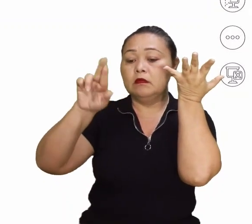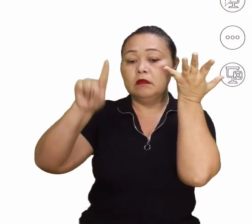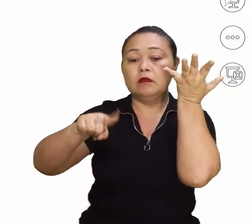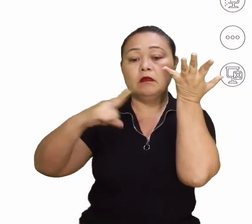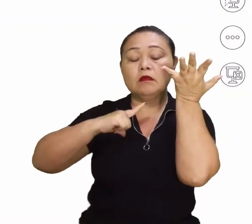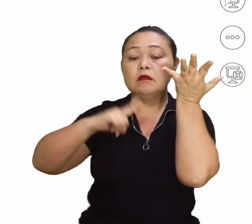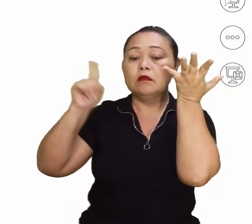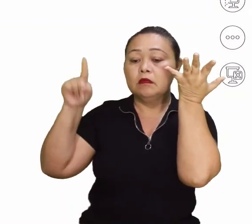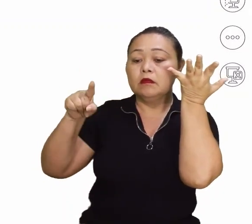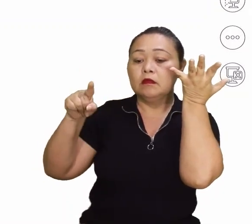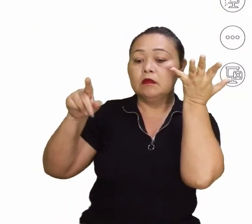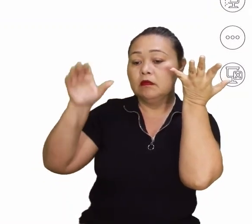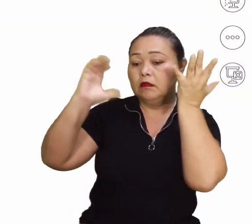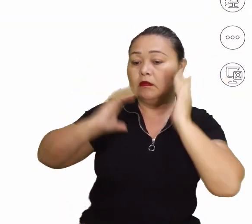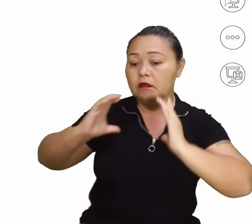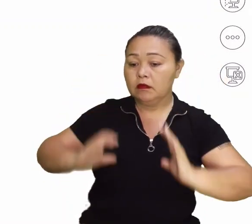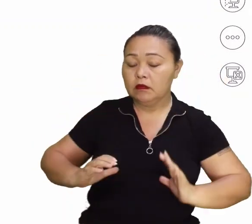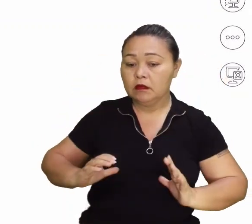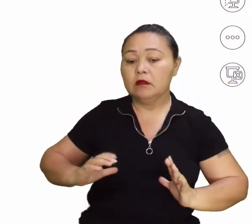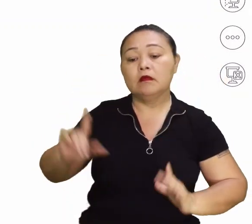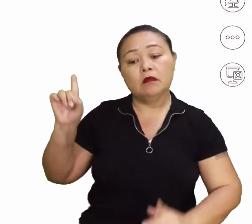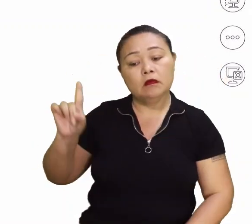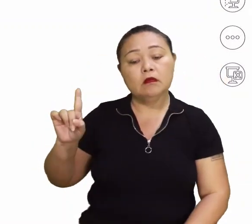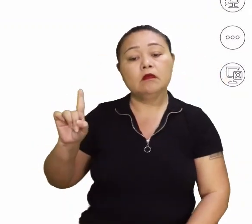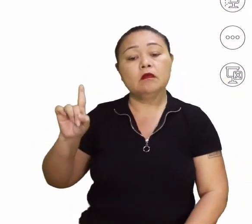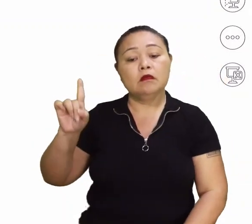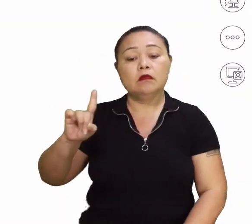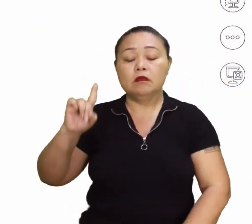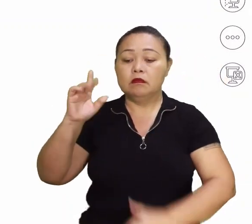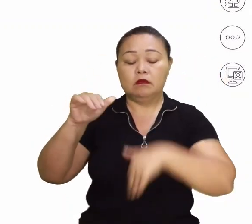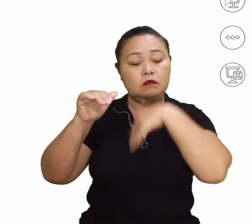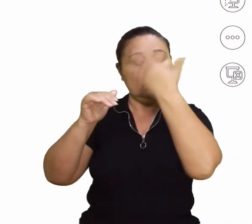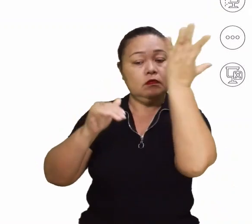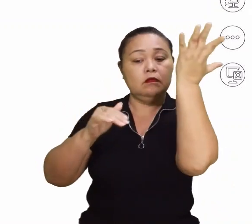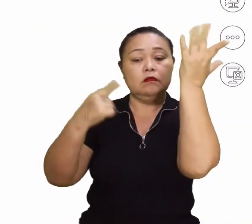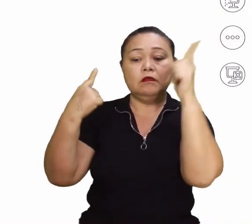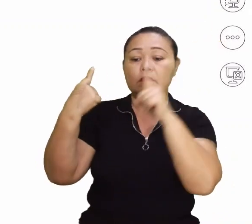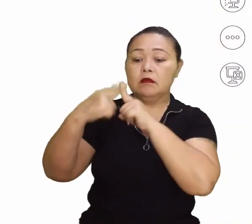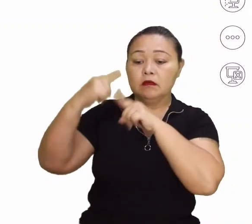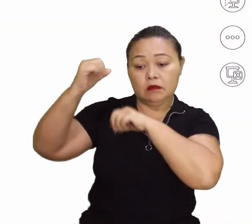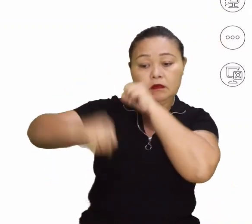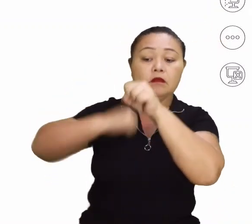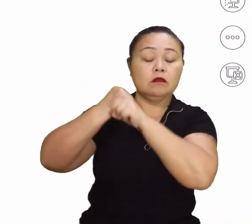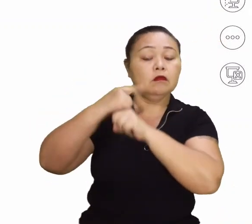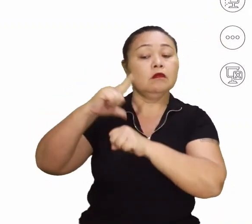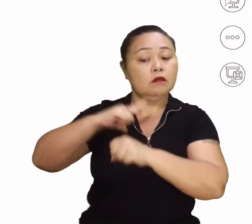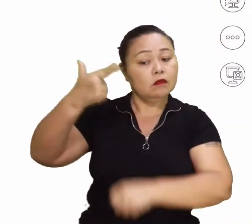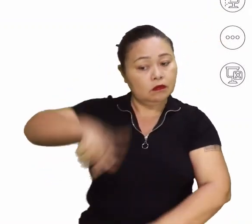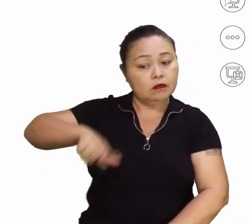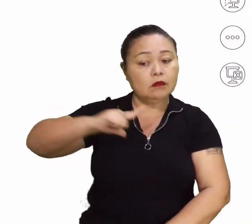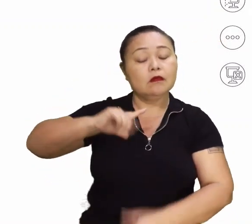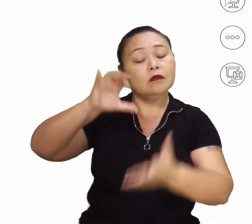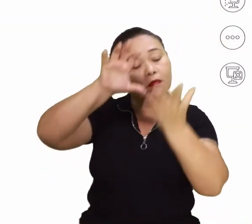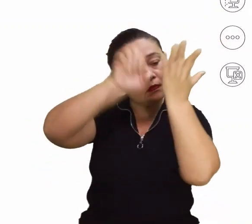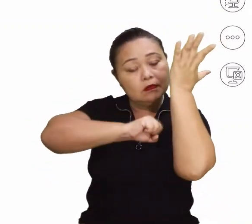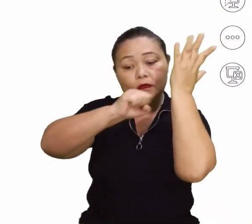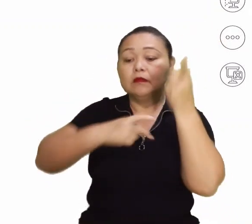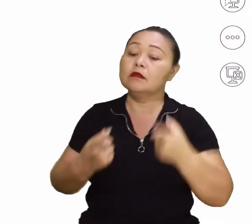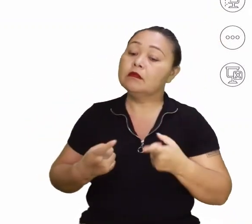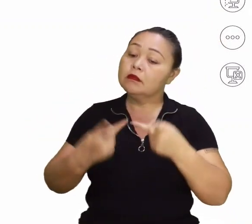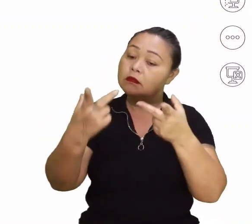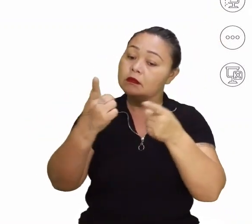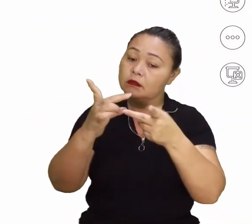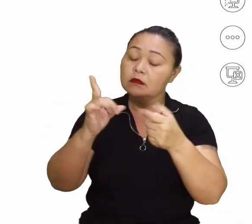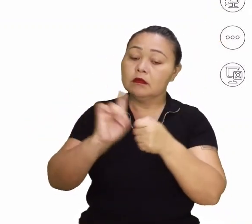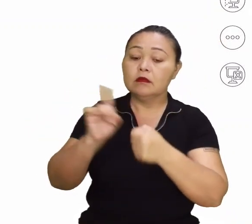aí extrativista, ele vai deixar essa castanheira em pé, porque no outro ano vai dar castanha de novo e ele vai vender.